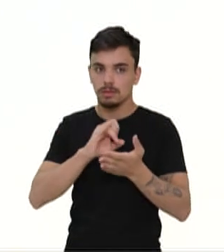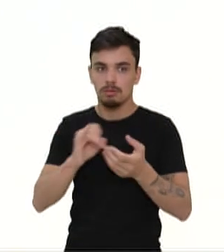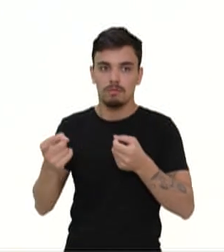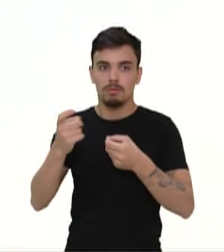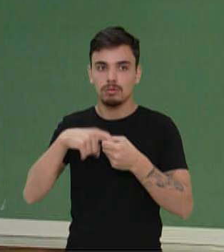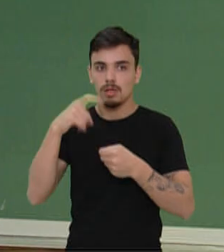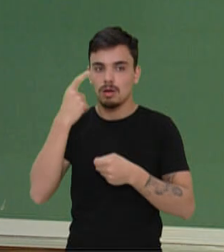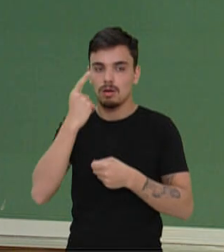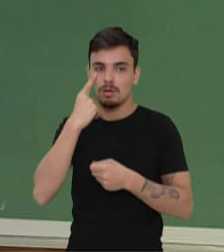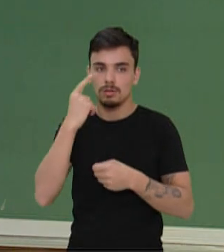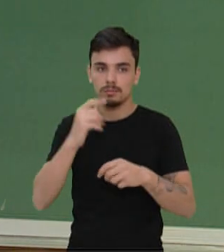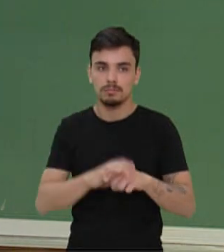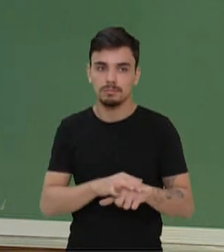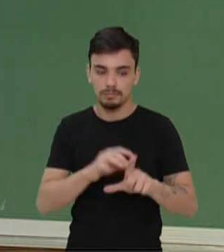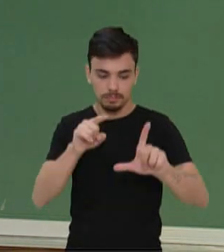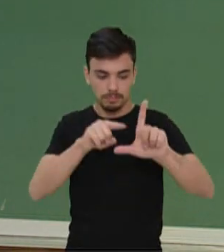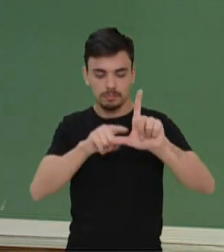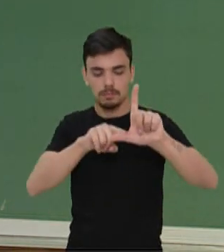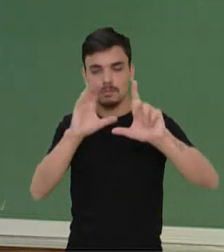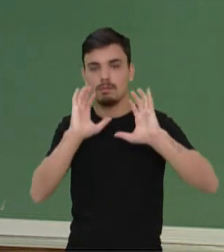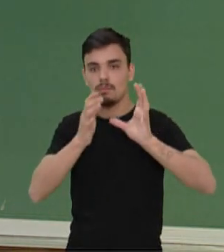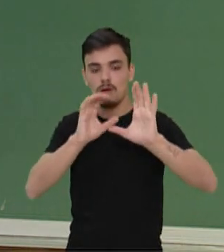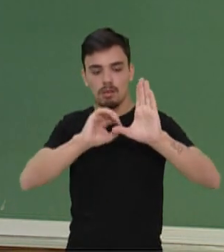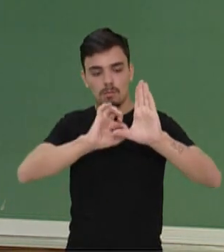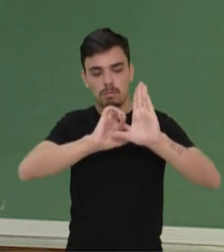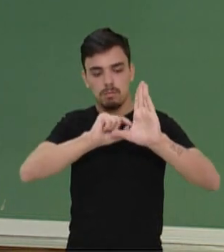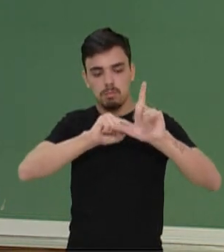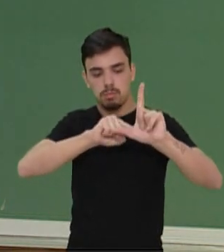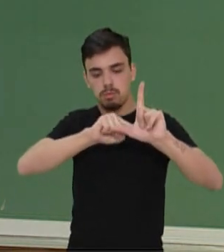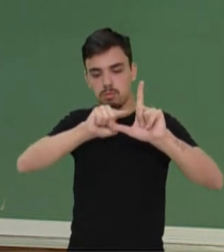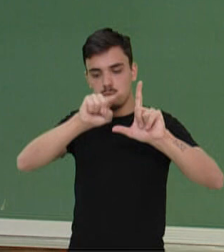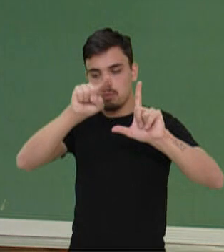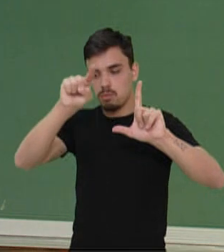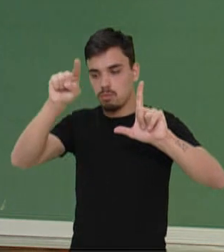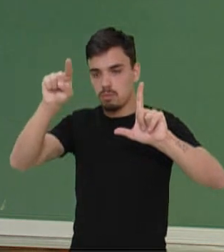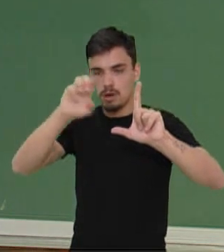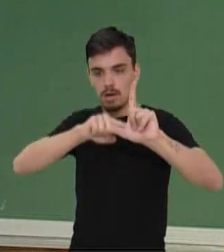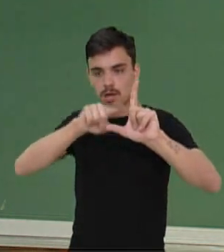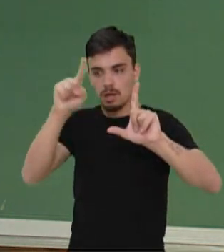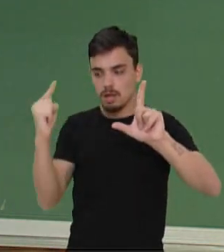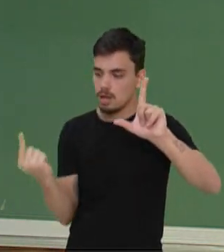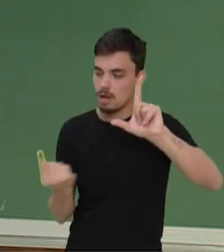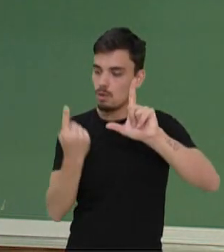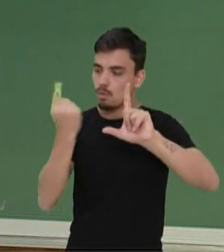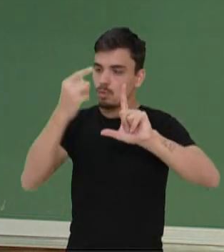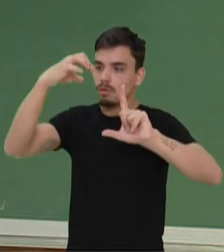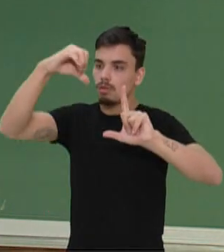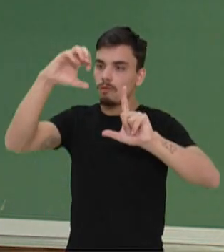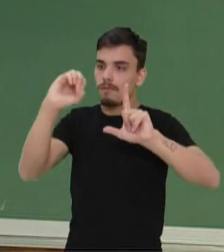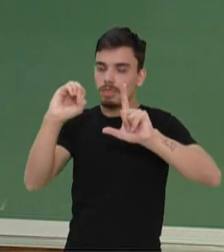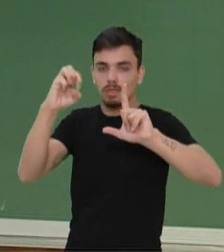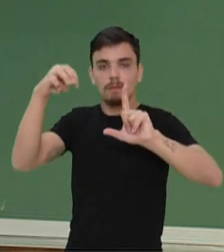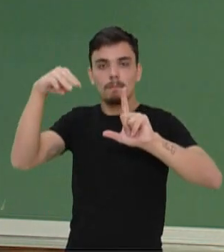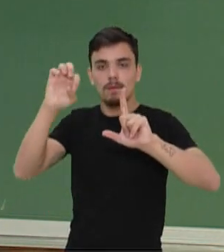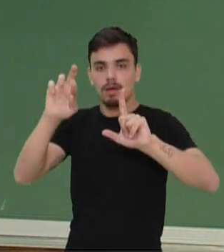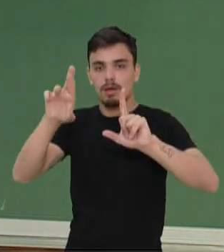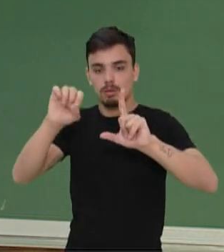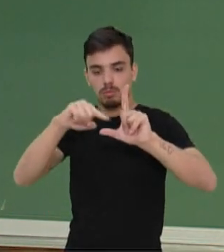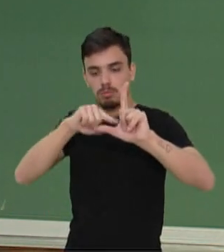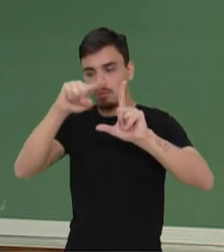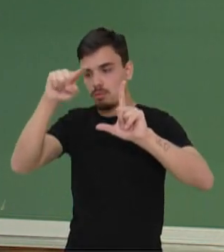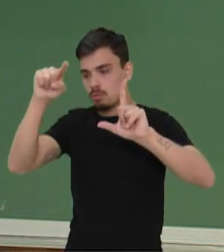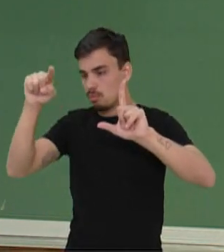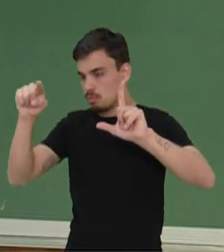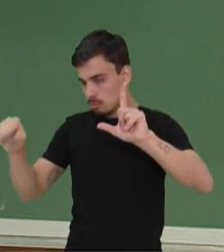aqui, essa bola vai atingir aqui, ó, 90 metros de altura para depois começar a cair novamente, tá? É isso que a gente